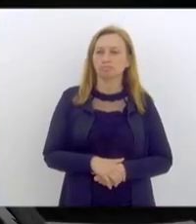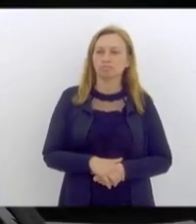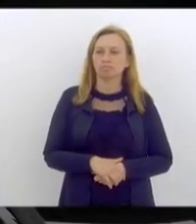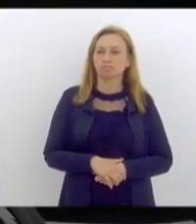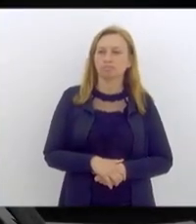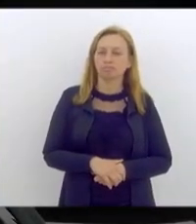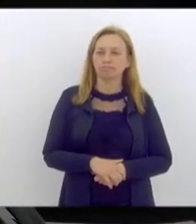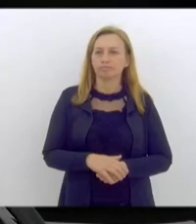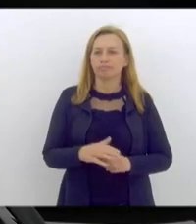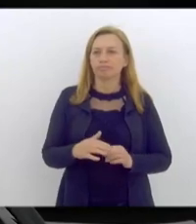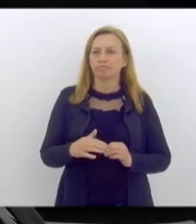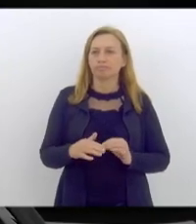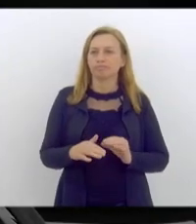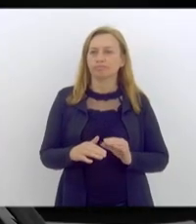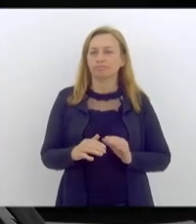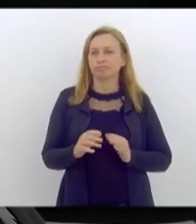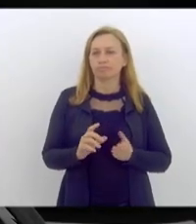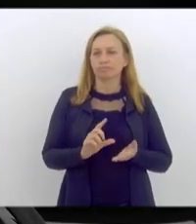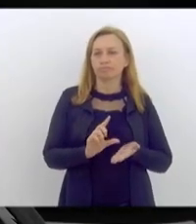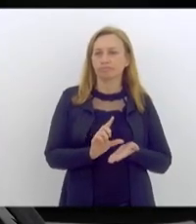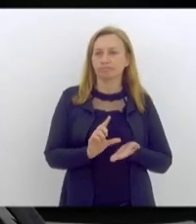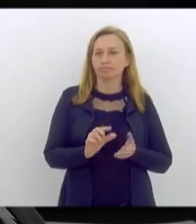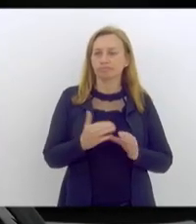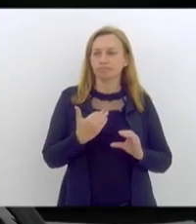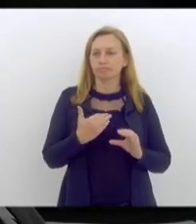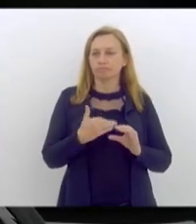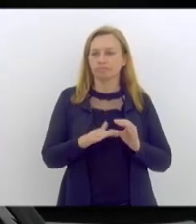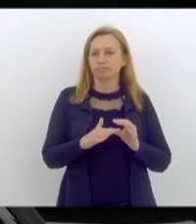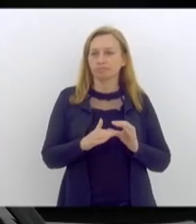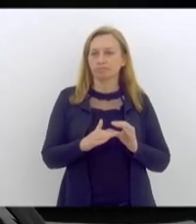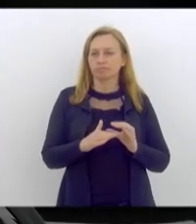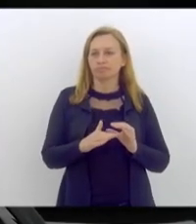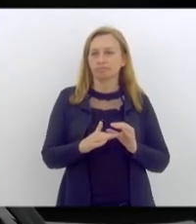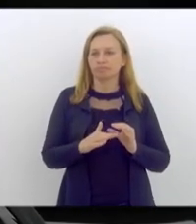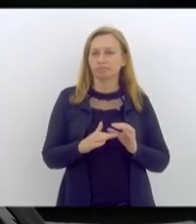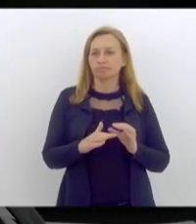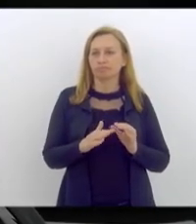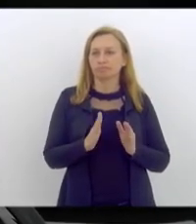arquivo que veio para a gente está com outra ordenação mesmo tempo